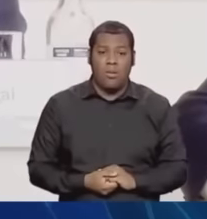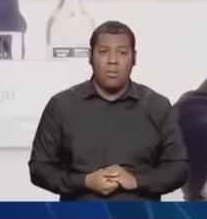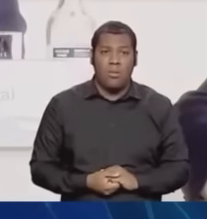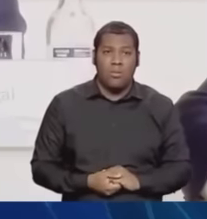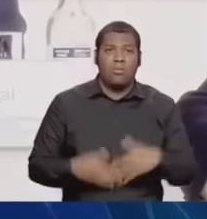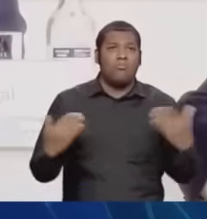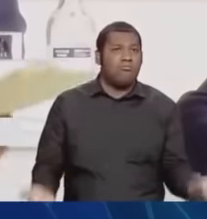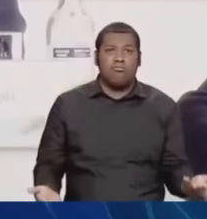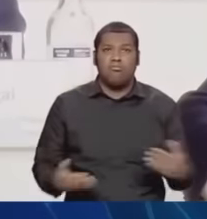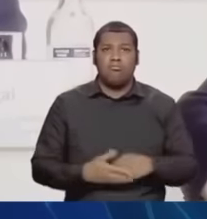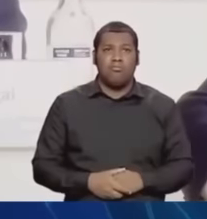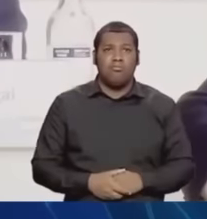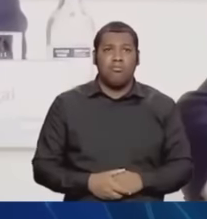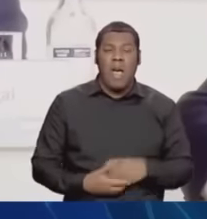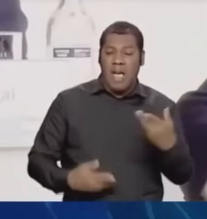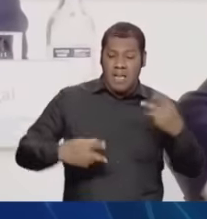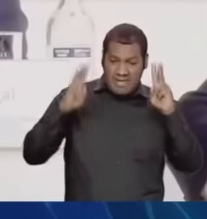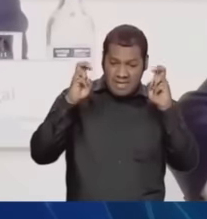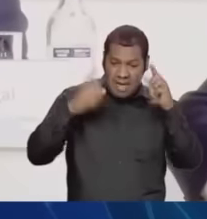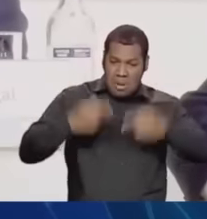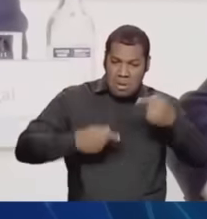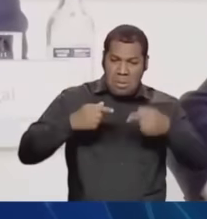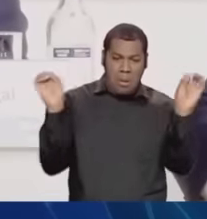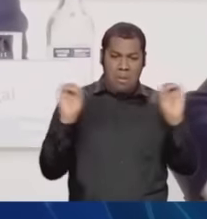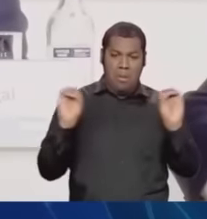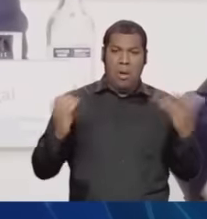Como é que nós vamos resolver isso se nós não discutimos isso?